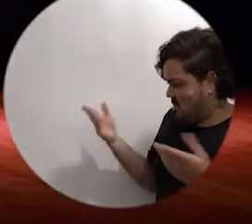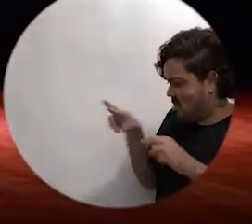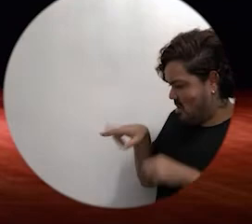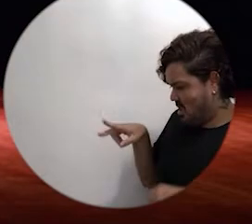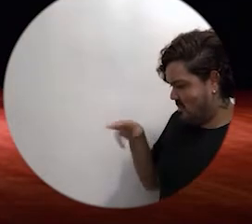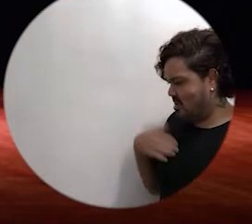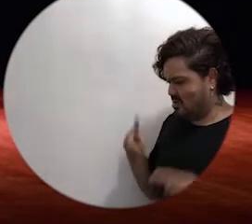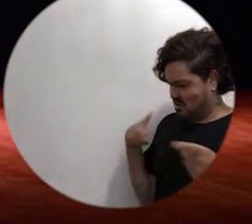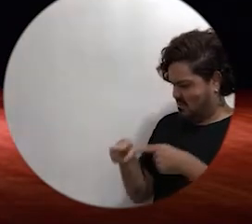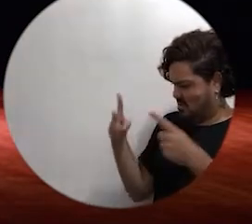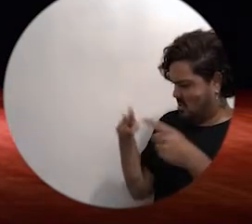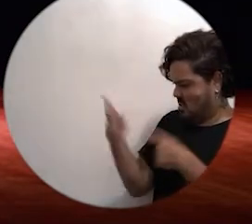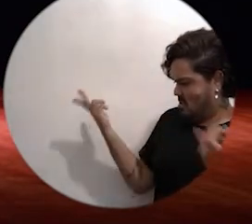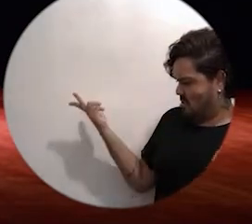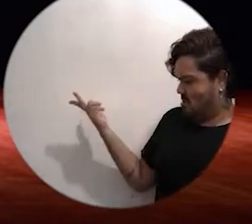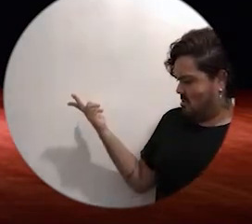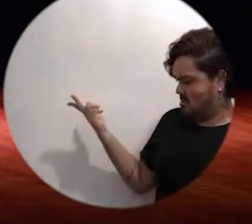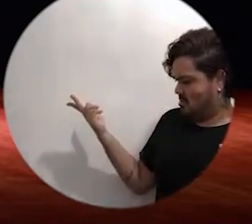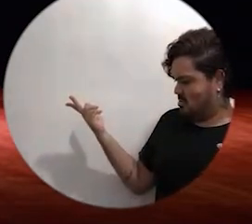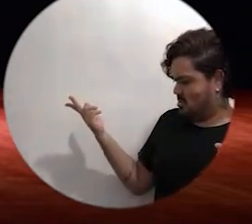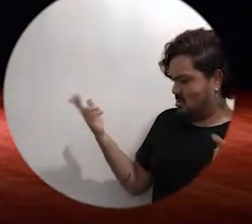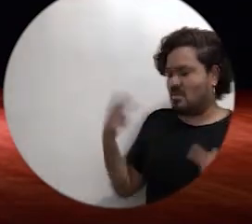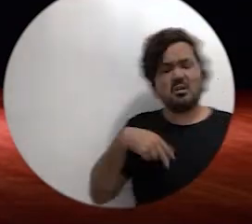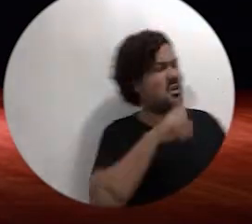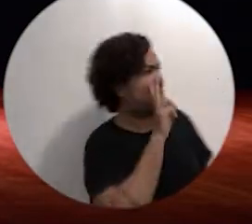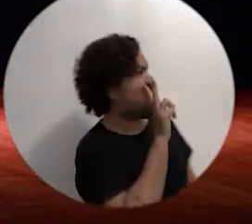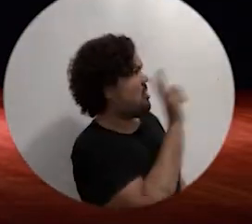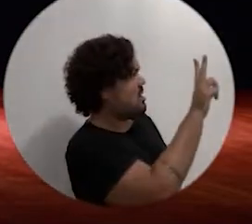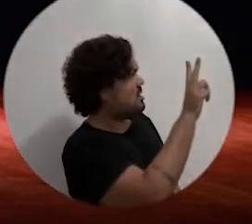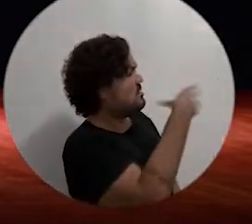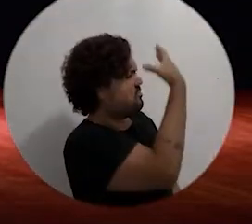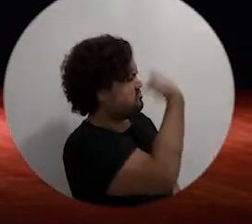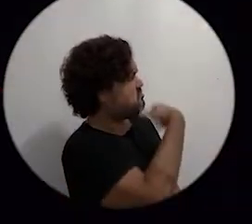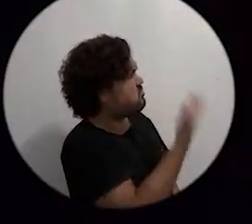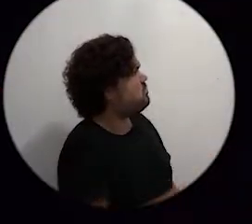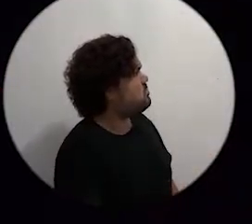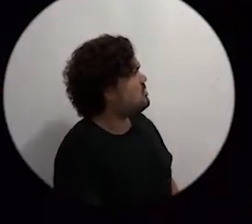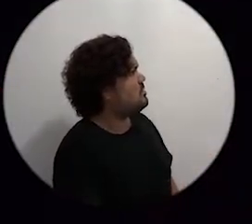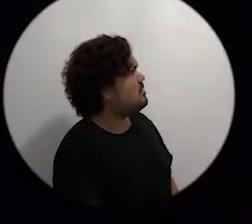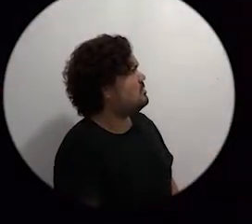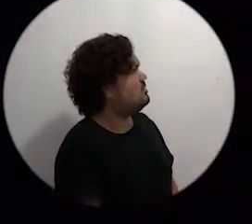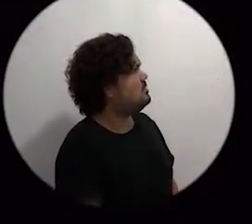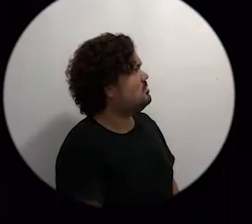cortando a minha onda, cortando a minha onda. Olhei pra cara dele sério, hein?